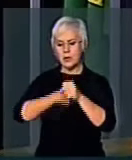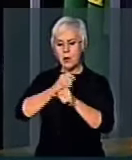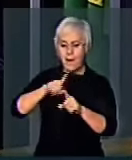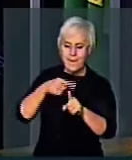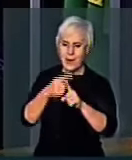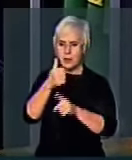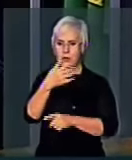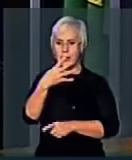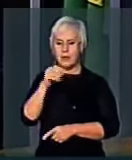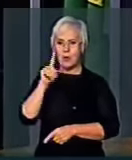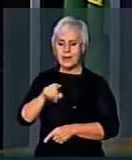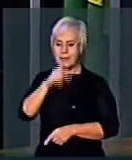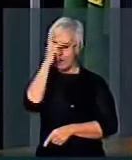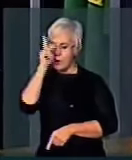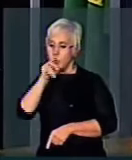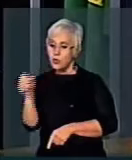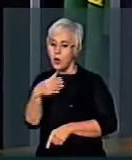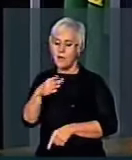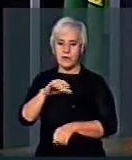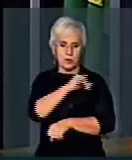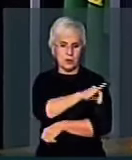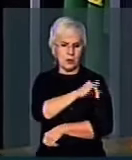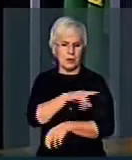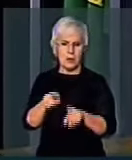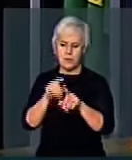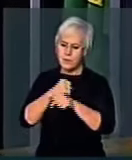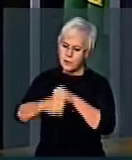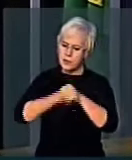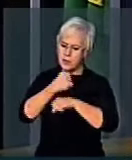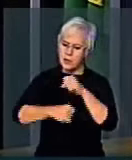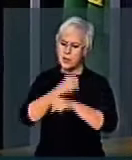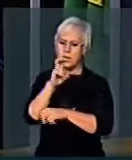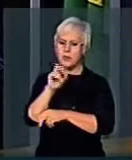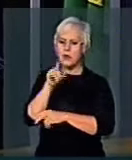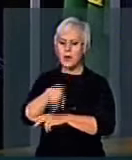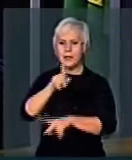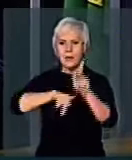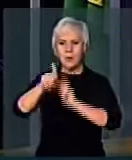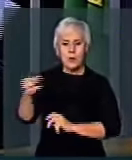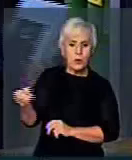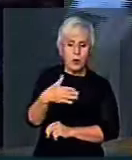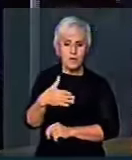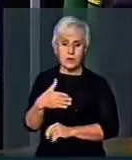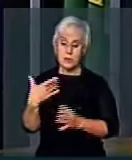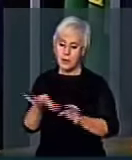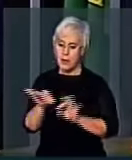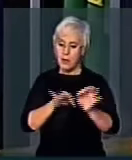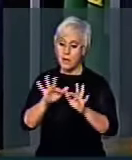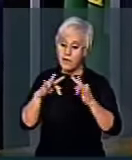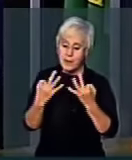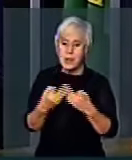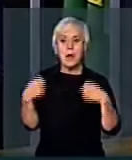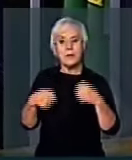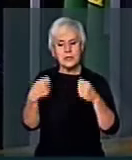aproximadamente 140 mil novos habitantes. E o Rio de Janeiro, aproximadamente 50 mil novos habitantes. Então, o planejamento familiar é uma